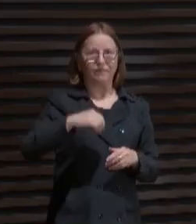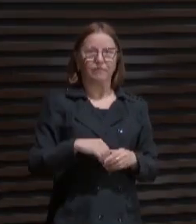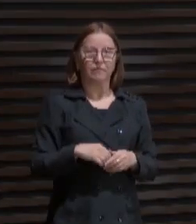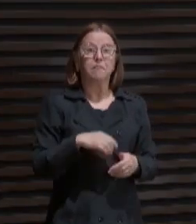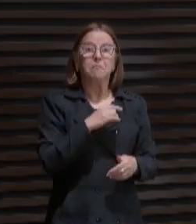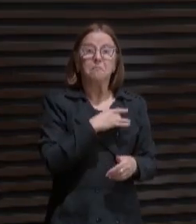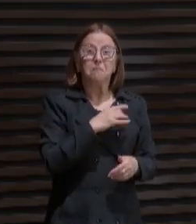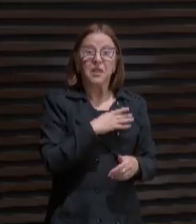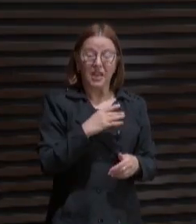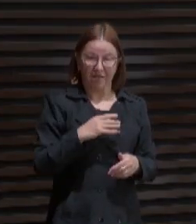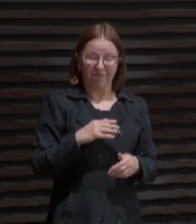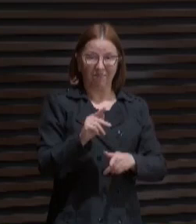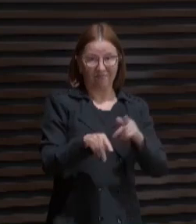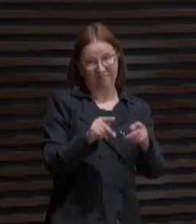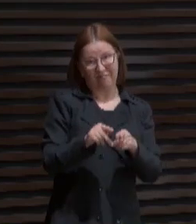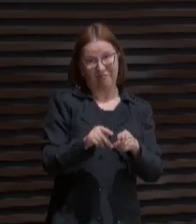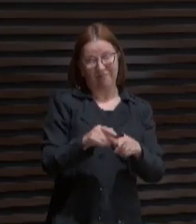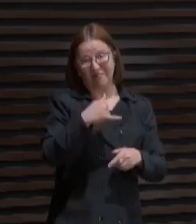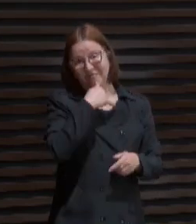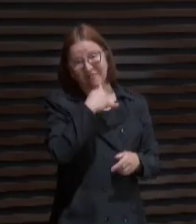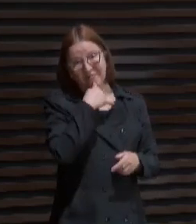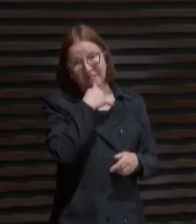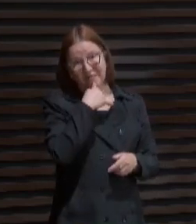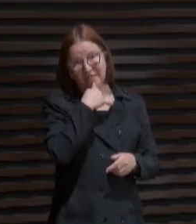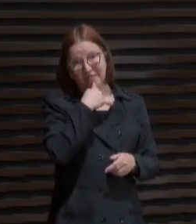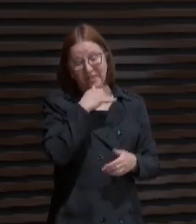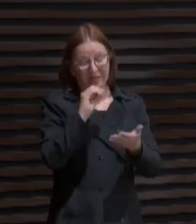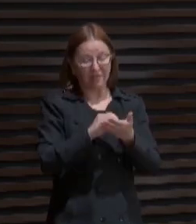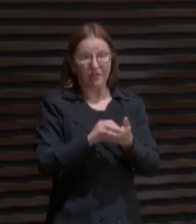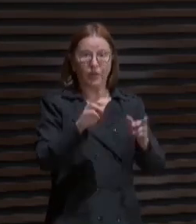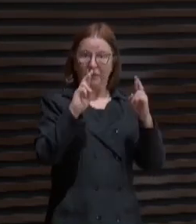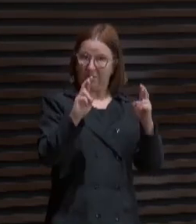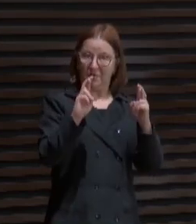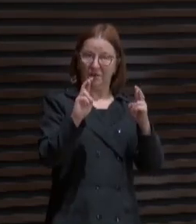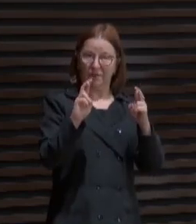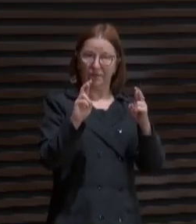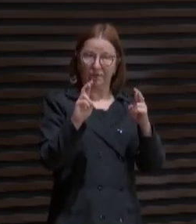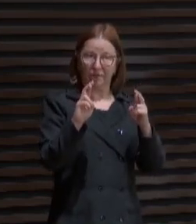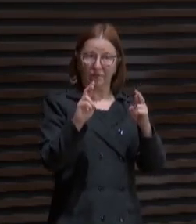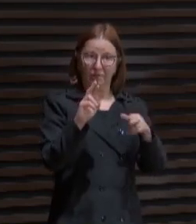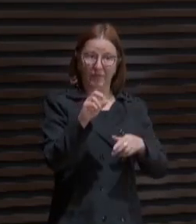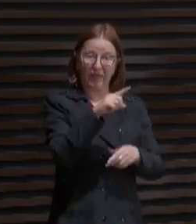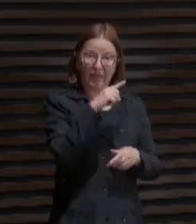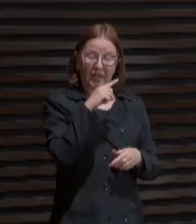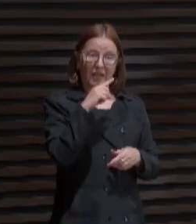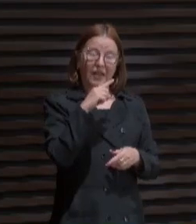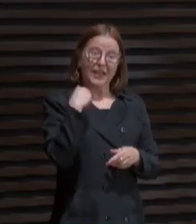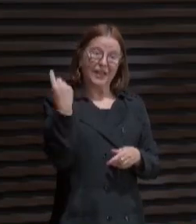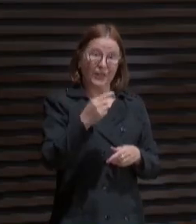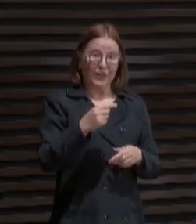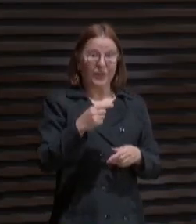Medo nos homens, tristeza e desesperança, é isso que nós temos diante da morte.